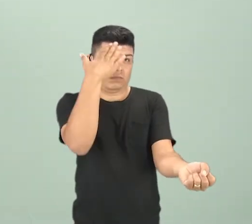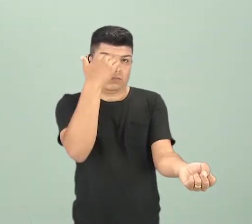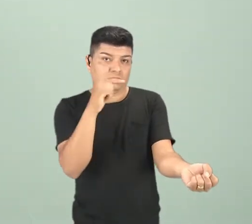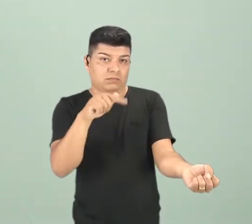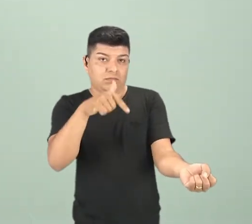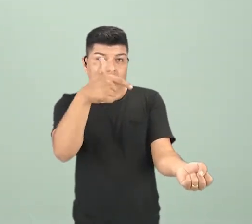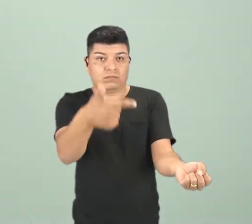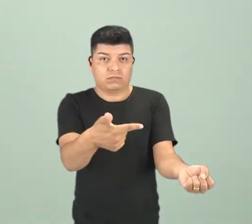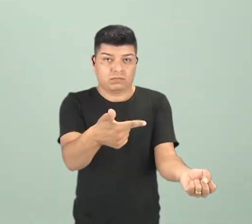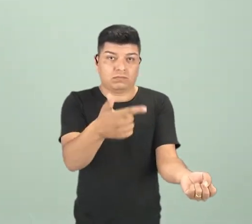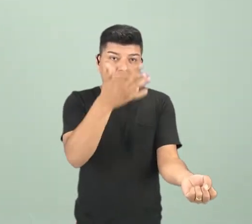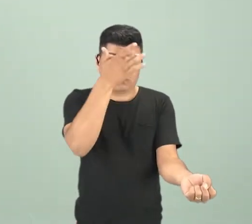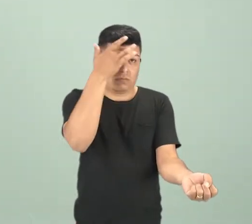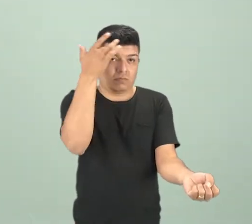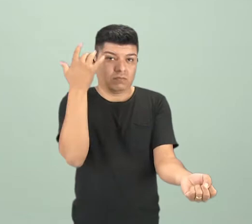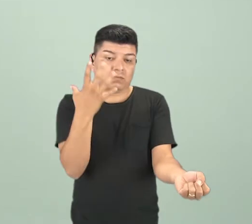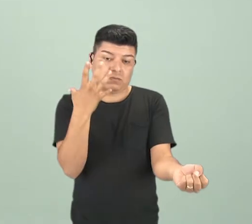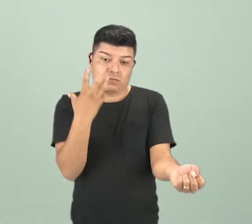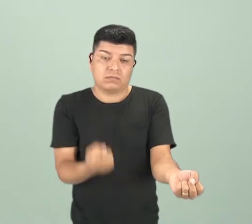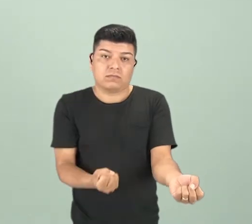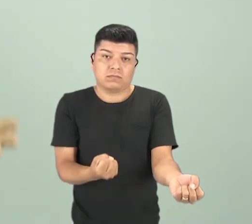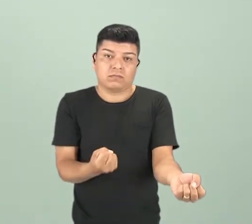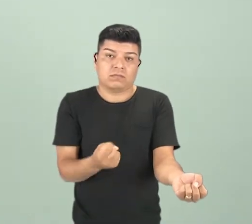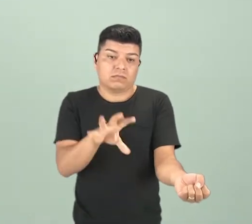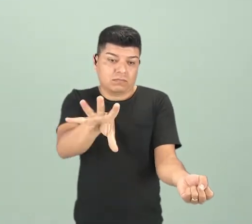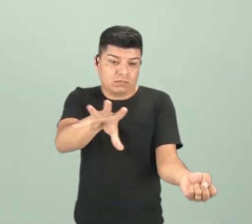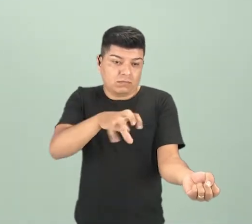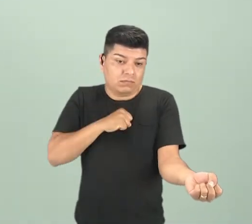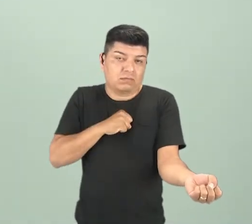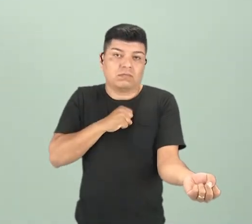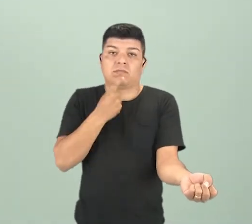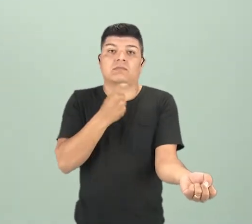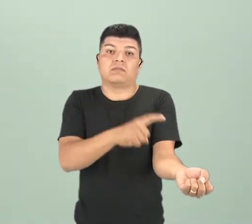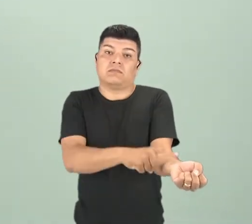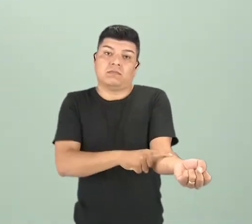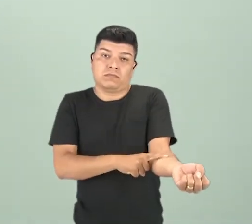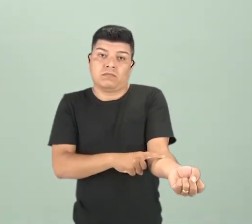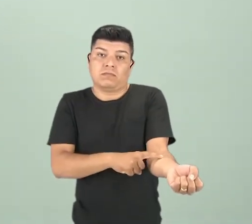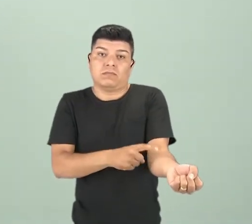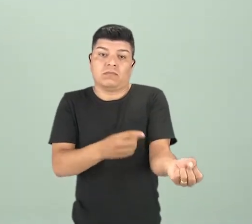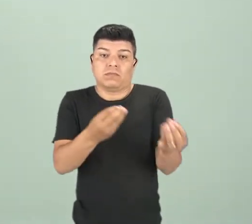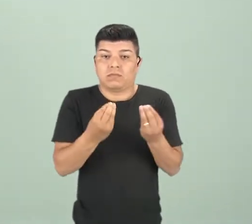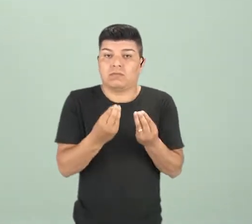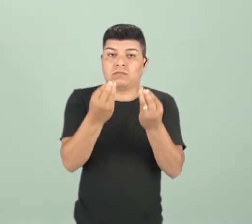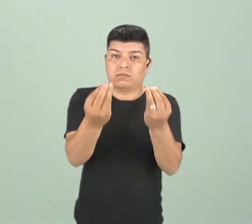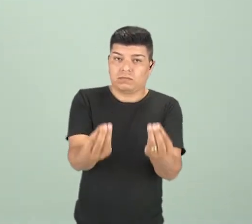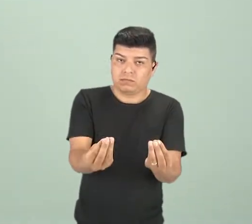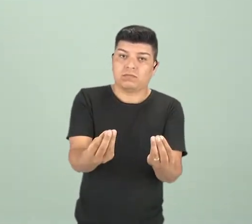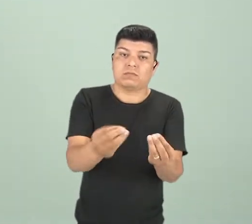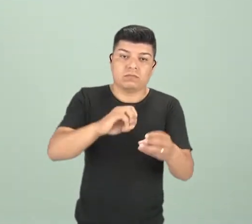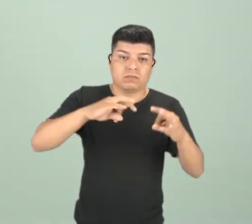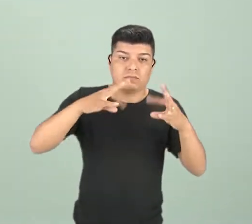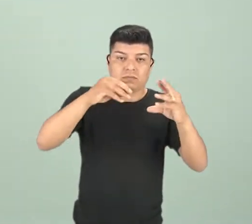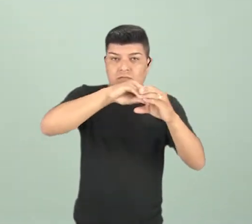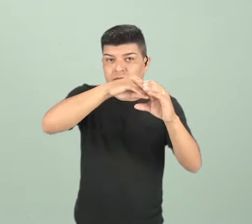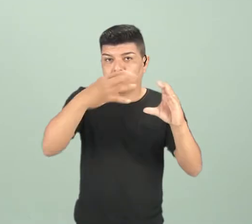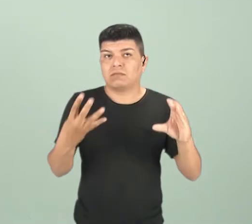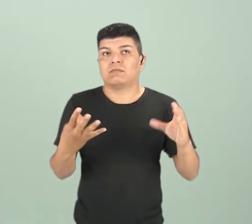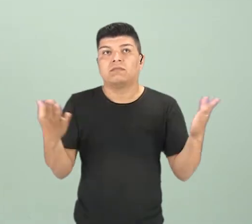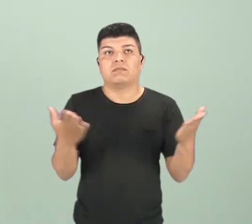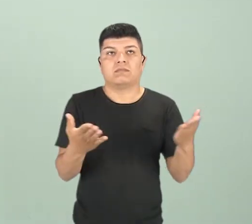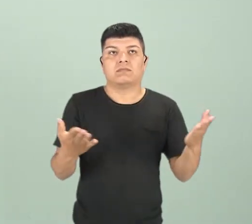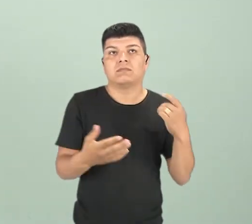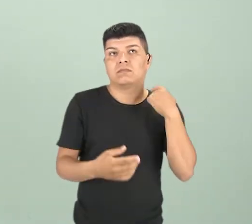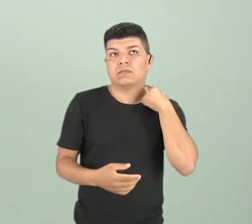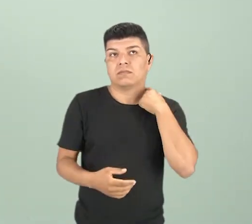porque um pode receber o sangue de outro ou não pode doar, enfim, todas essas características que a gente vai ver na aula de hoje.